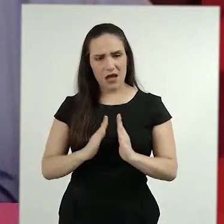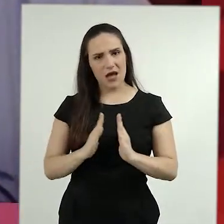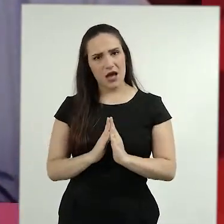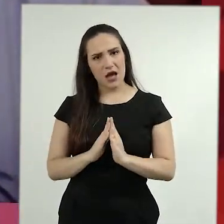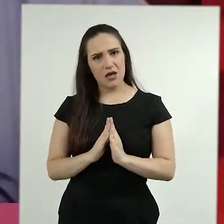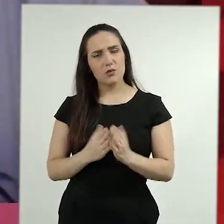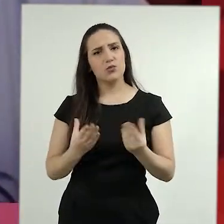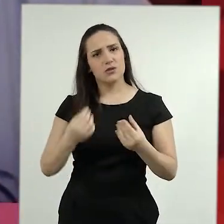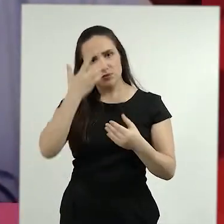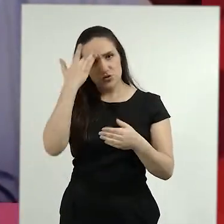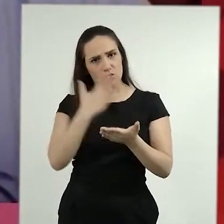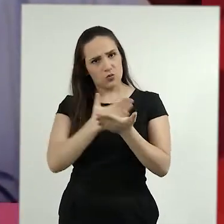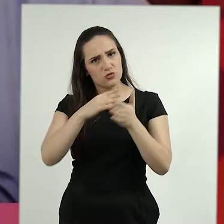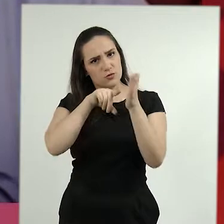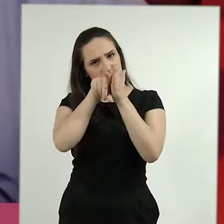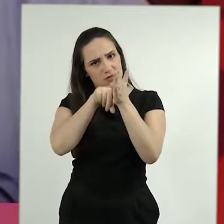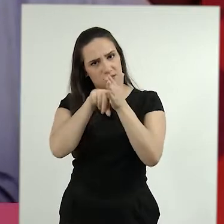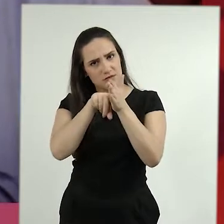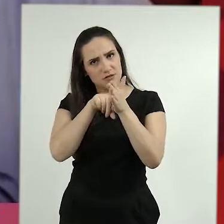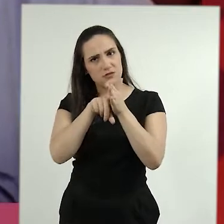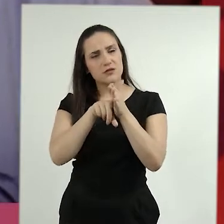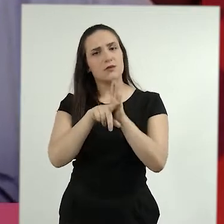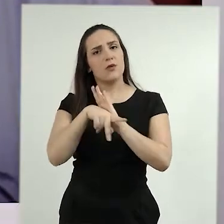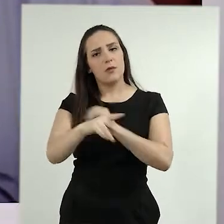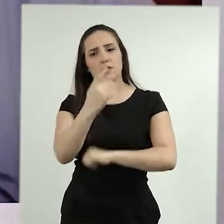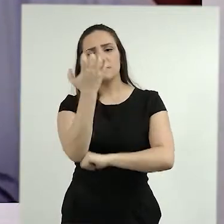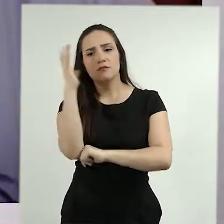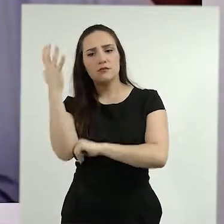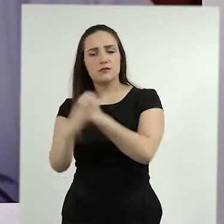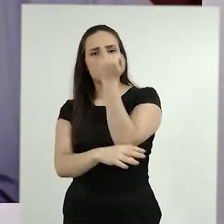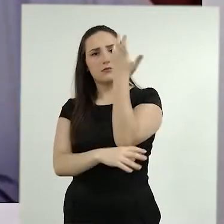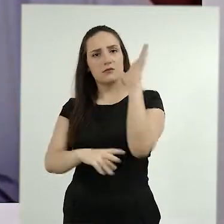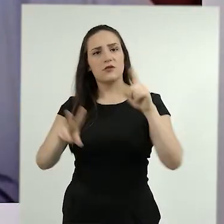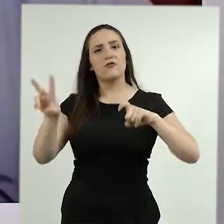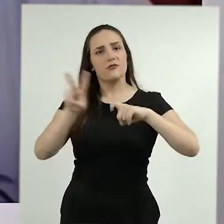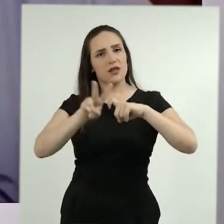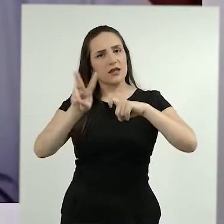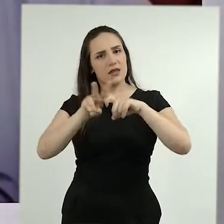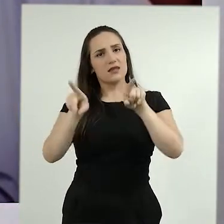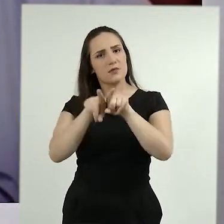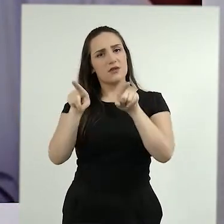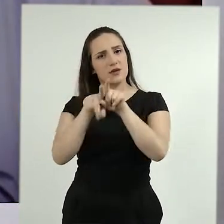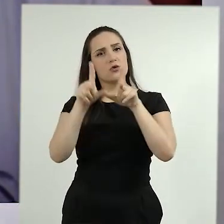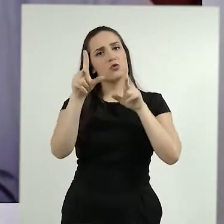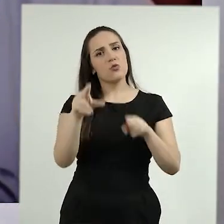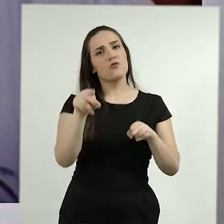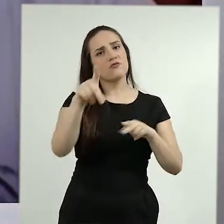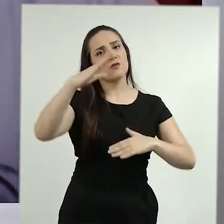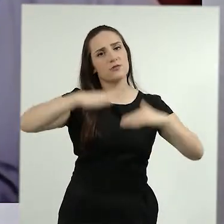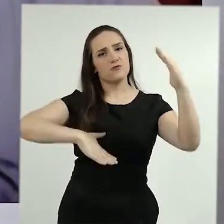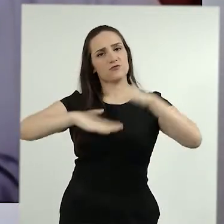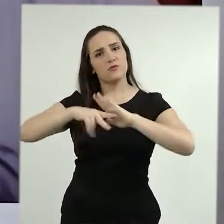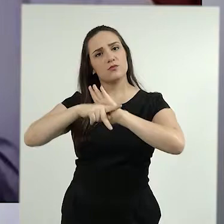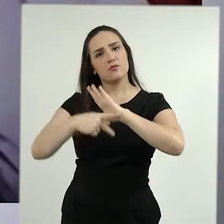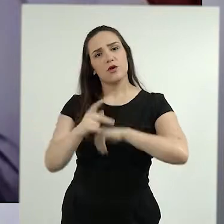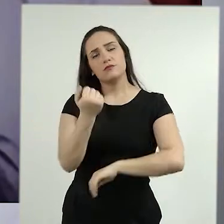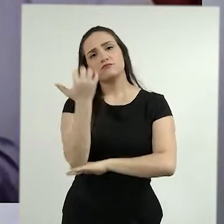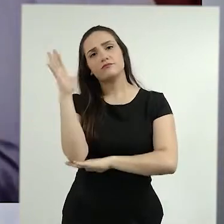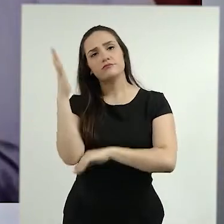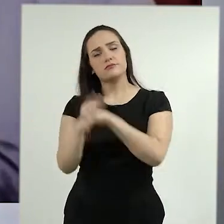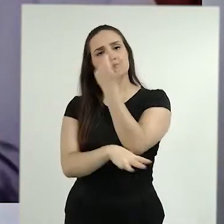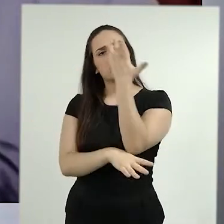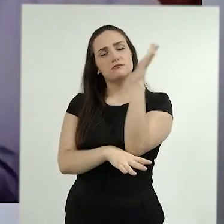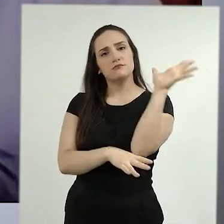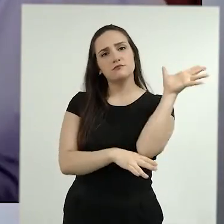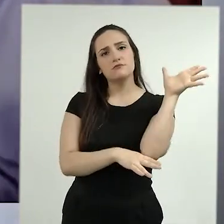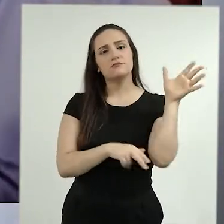isolamento social, os pesquisadores, os ambientalistas, veterinários, assim como você, que trabalham com essa questão mais da